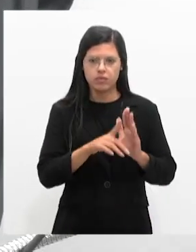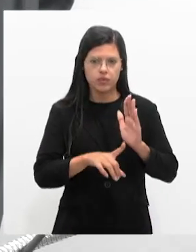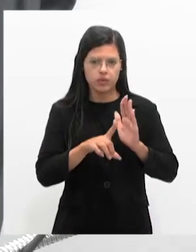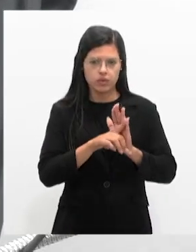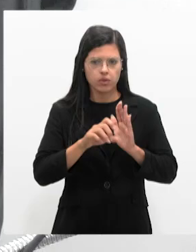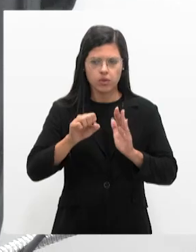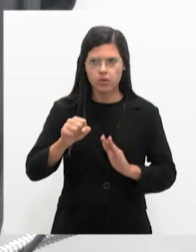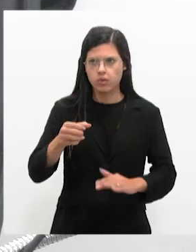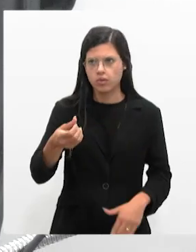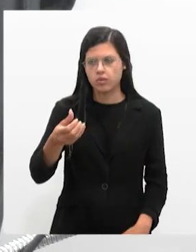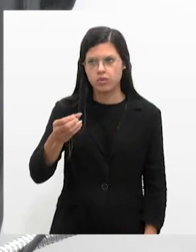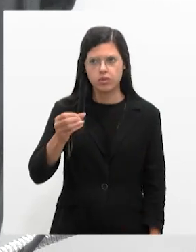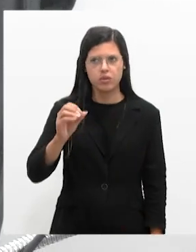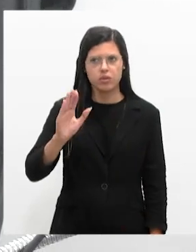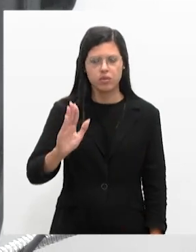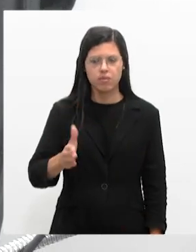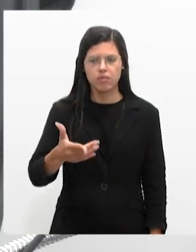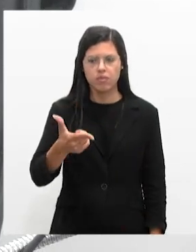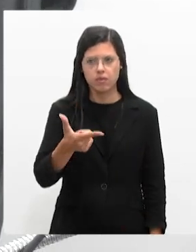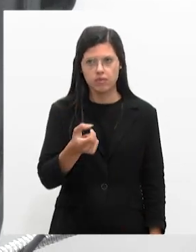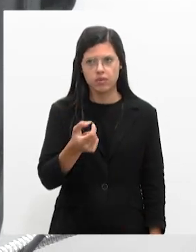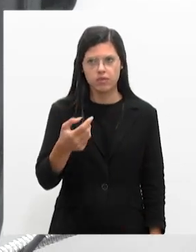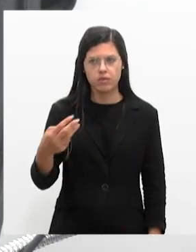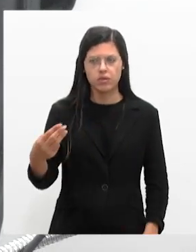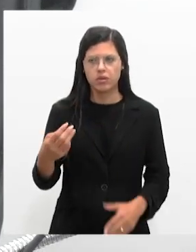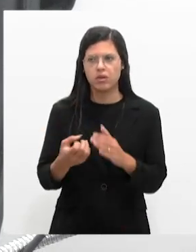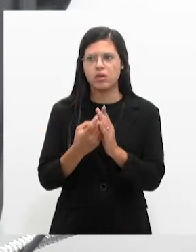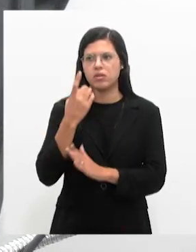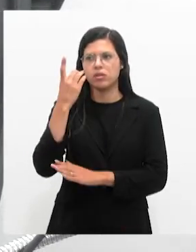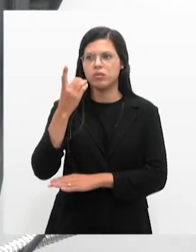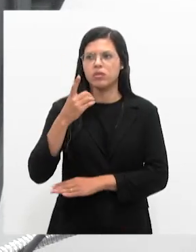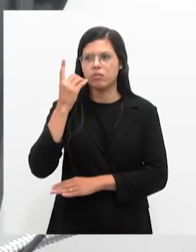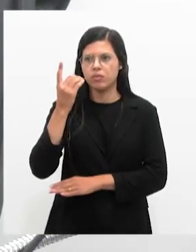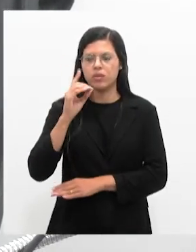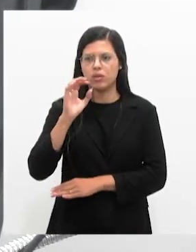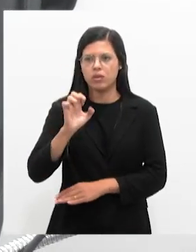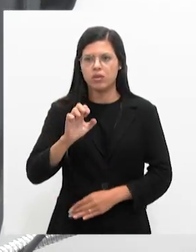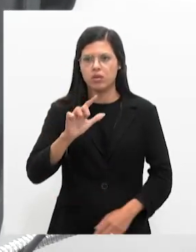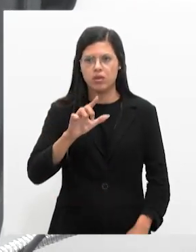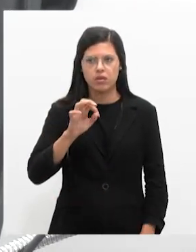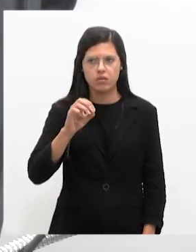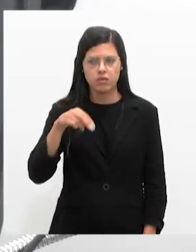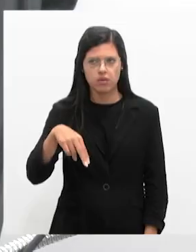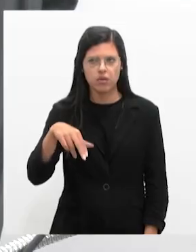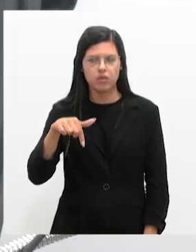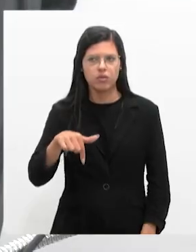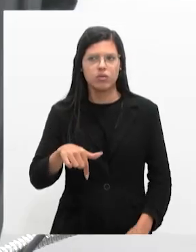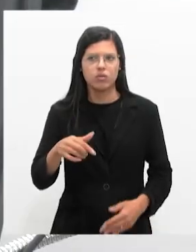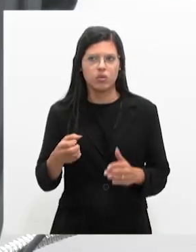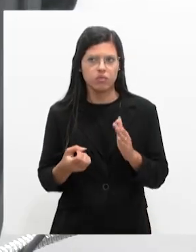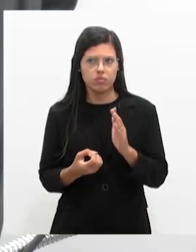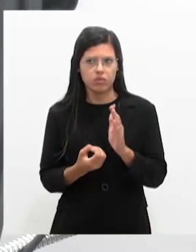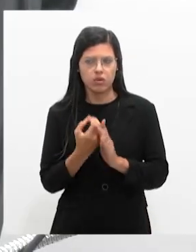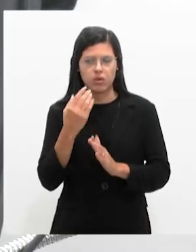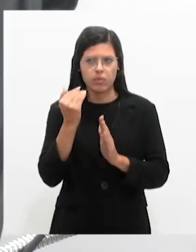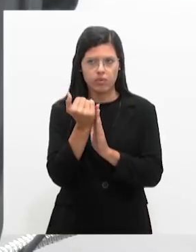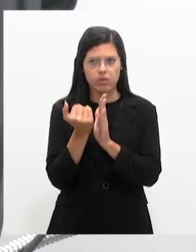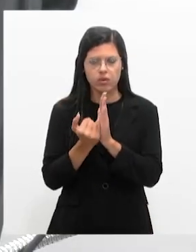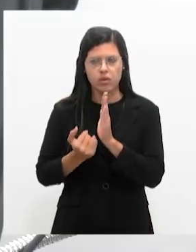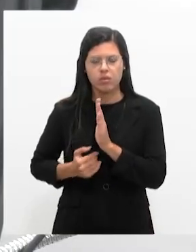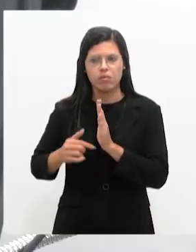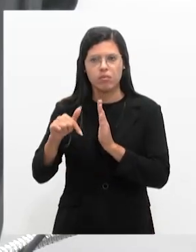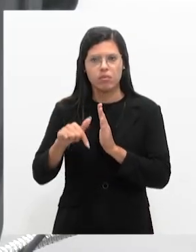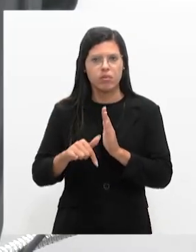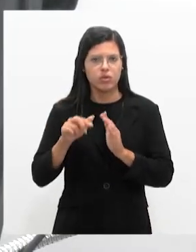lei 860, de 23, de autoria do deputado Elton Cristo, que institui o Programa de Proteção a Policial Penal CEAP